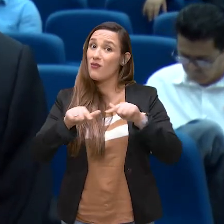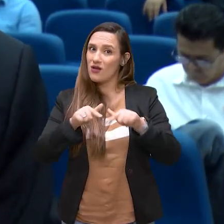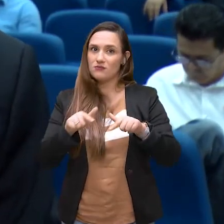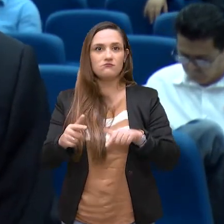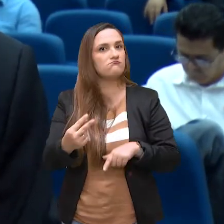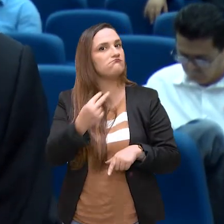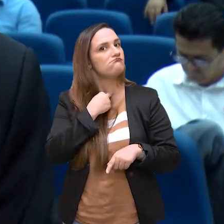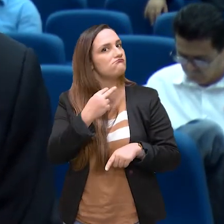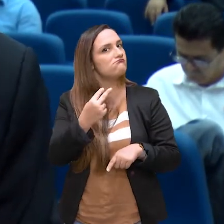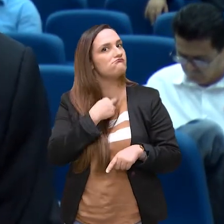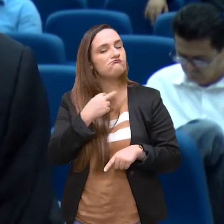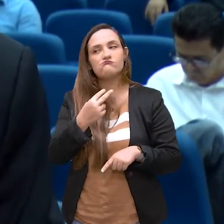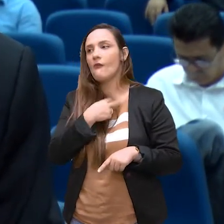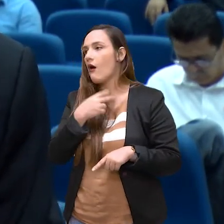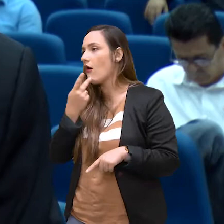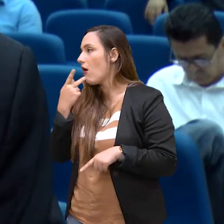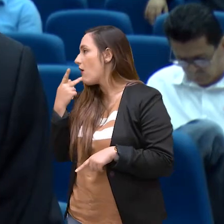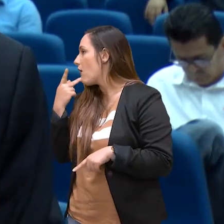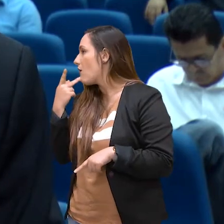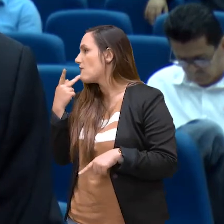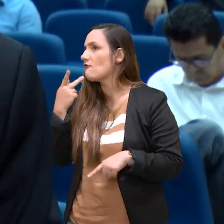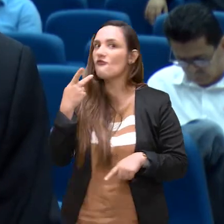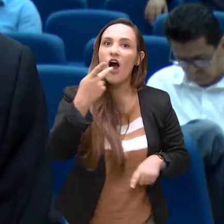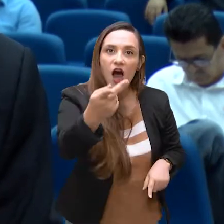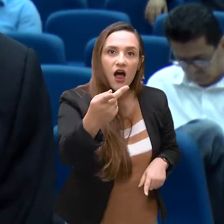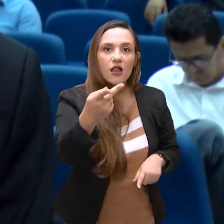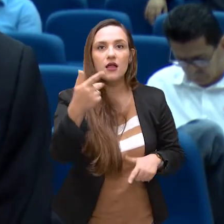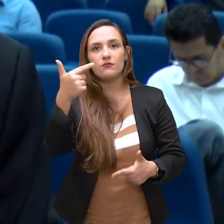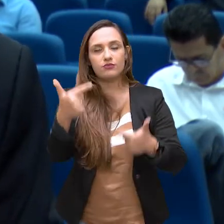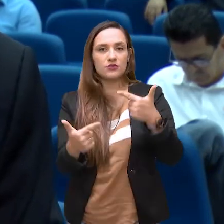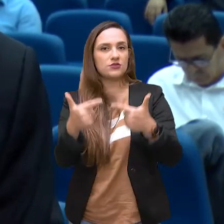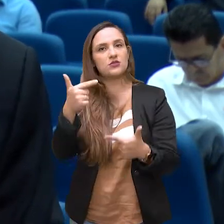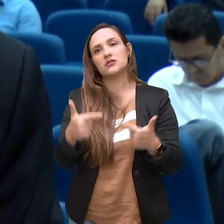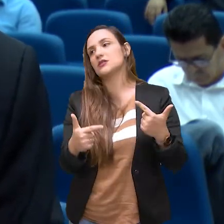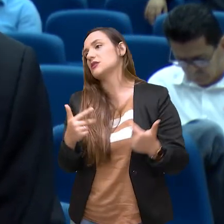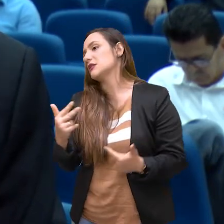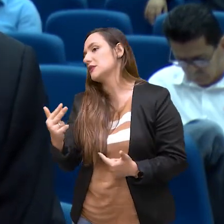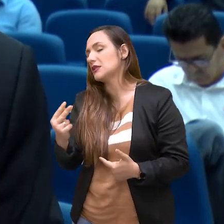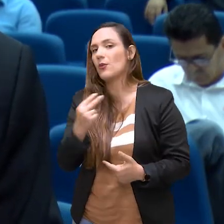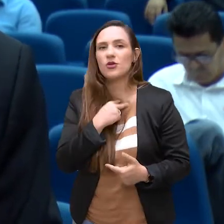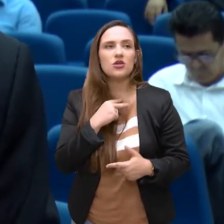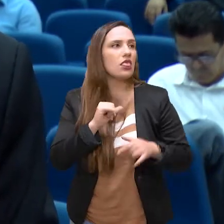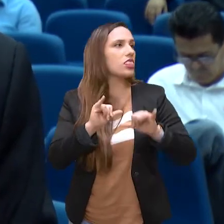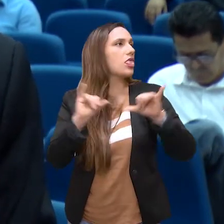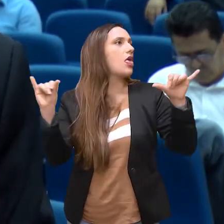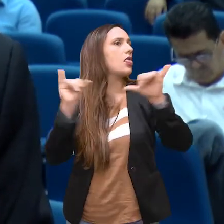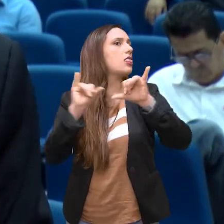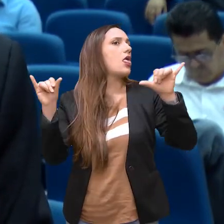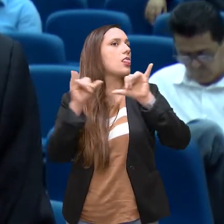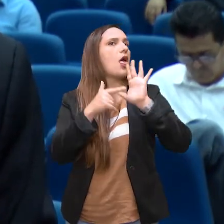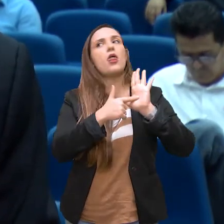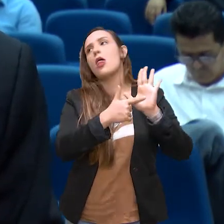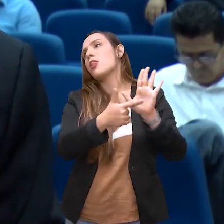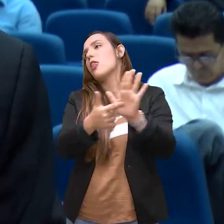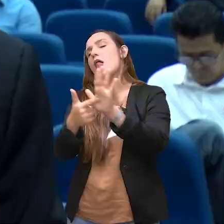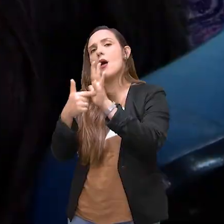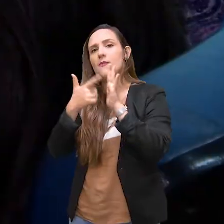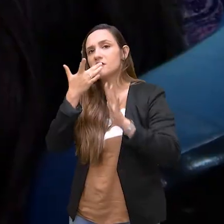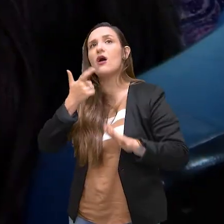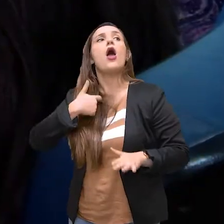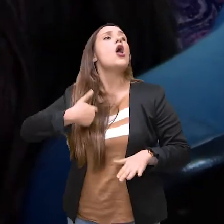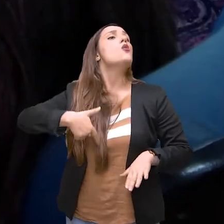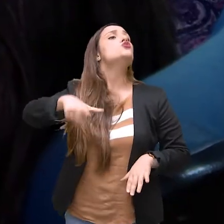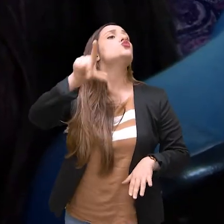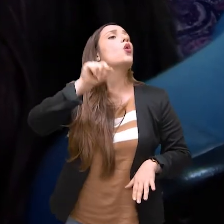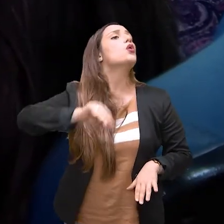expediente, não pode haver manifestação política, político-eleitoral, nenhum tipo de propaganda, nada desse